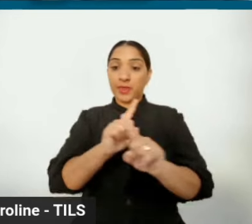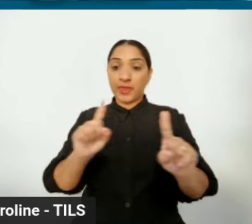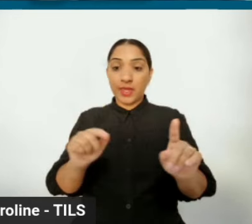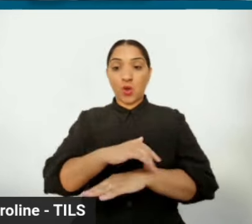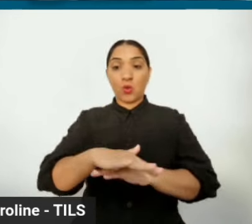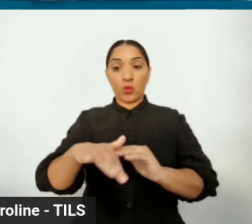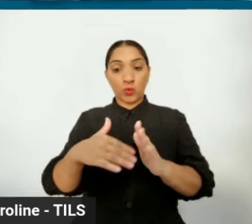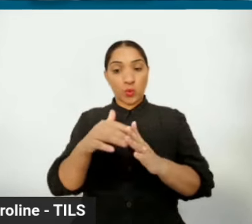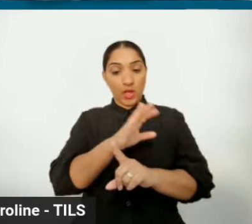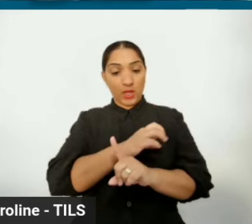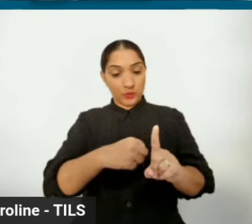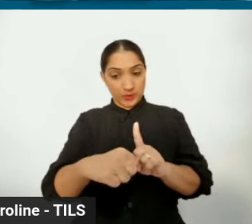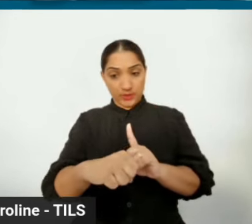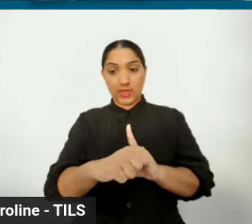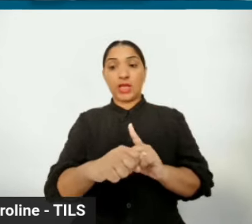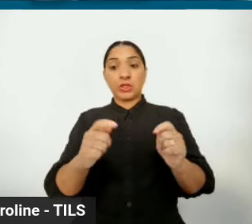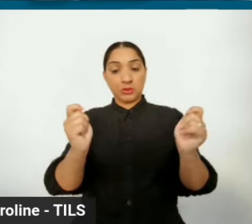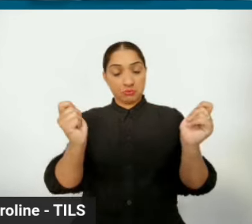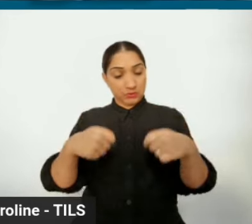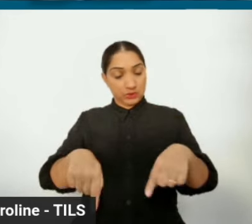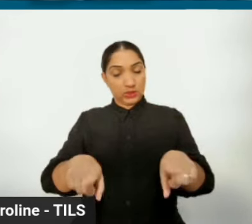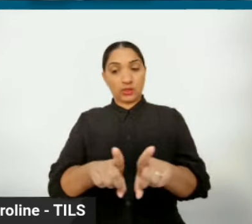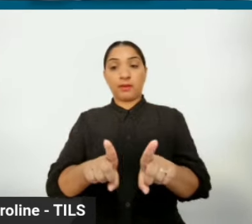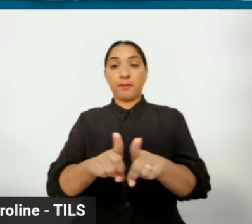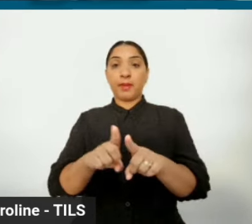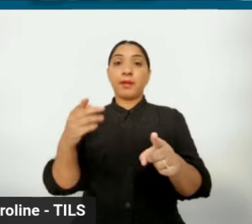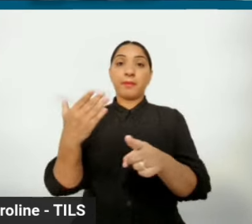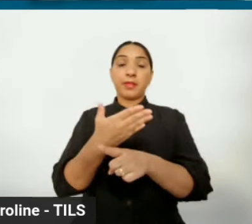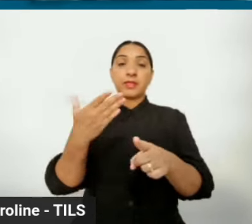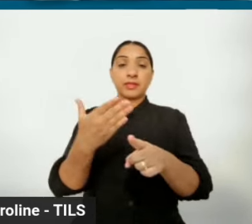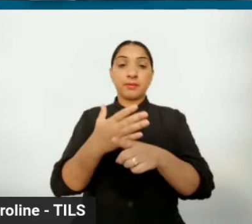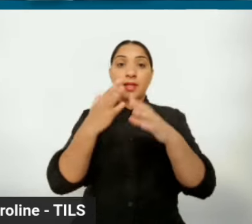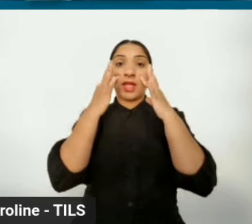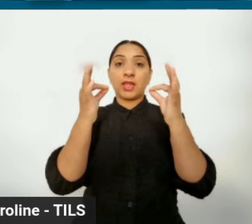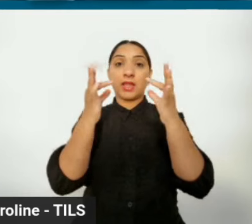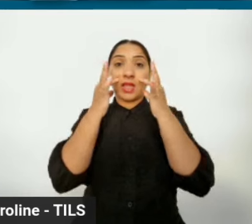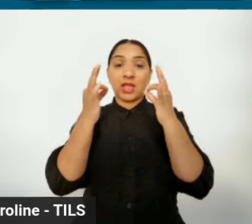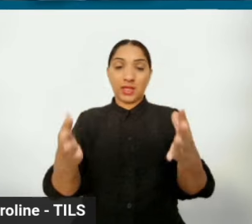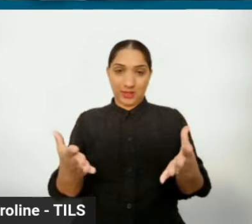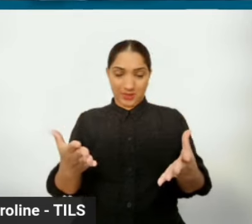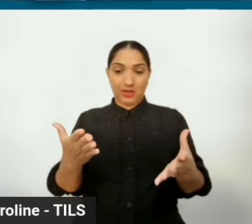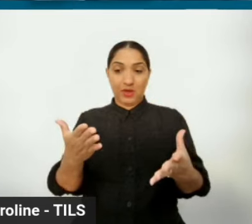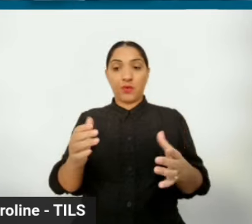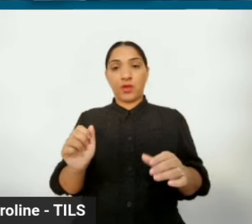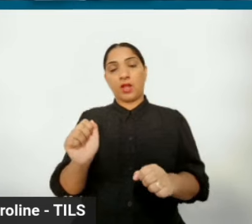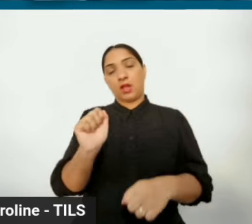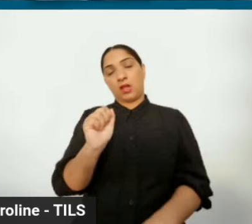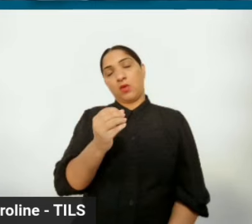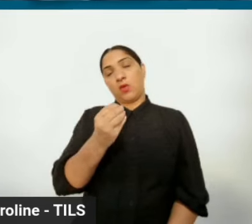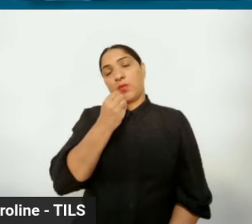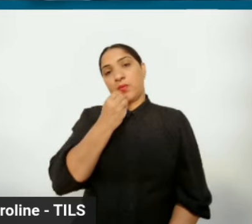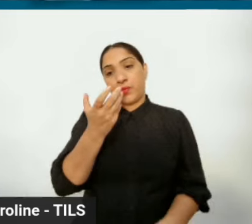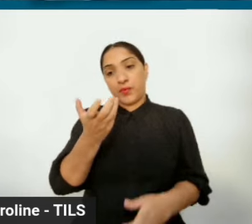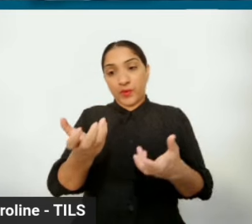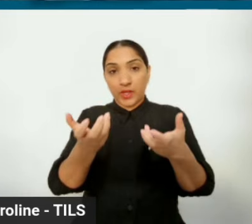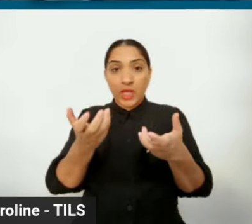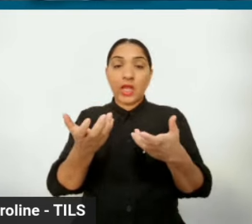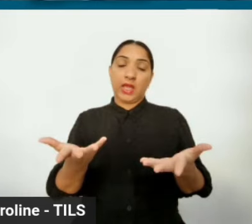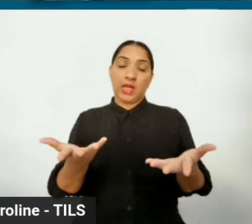sociedade também tem que estar atenta a isso. E, claro, eu quero aproveitar essa oportunidade para